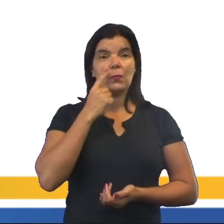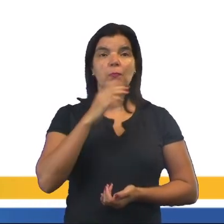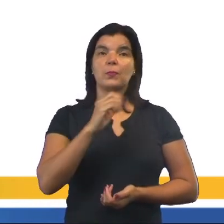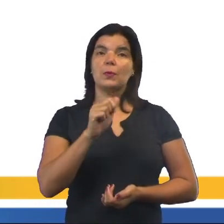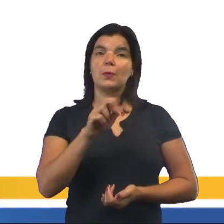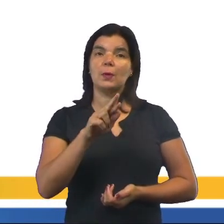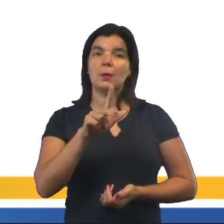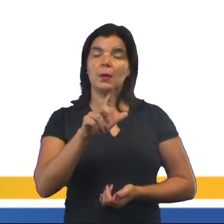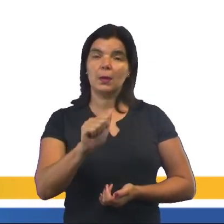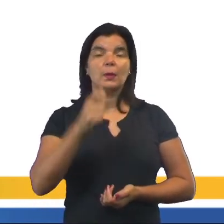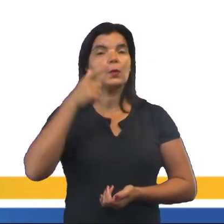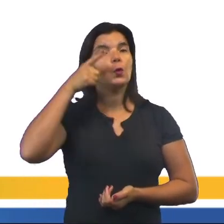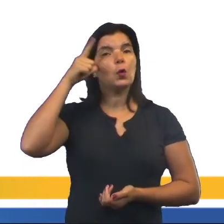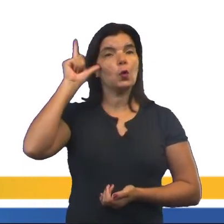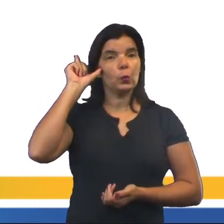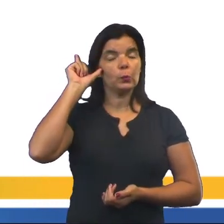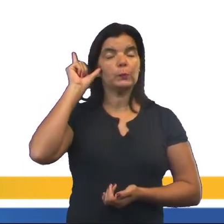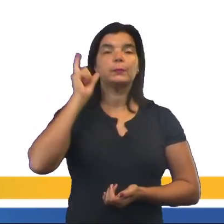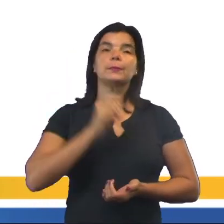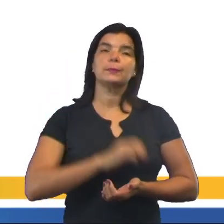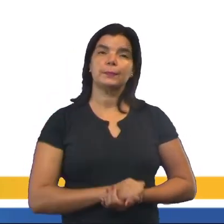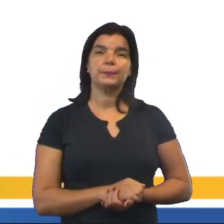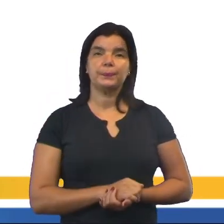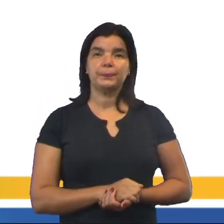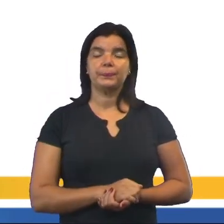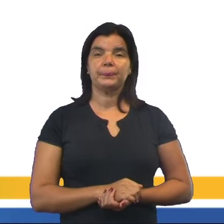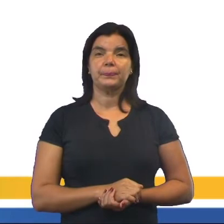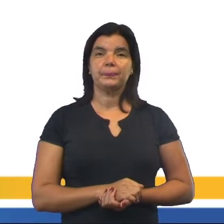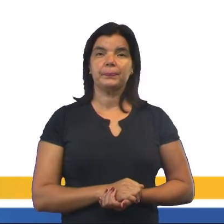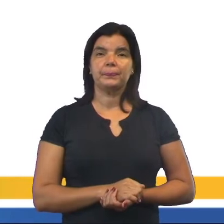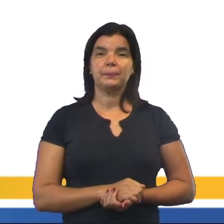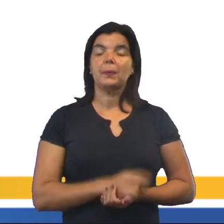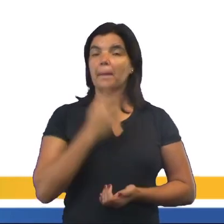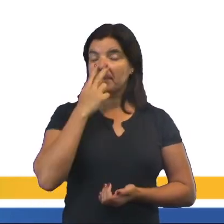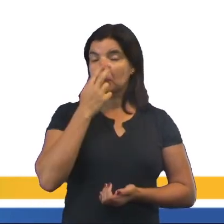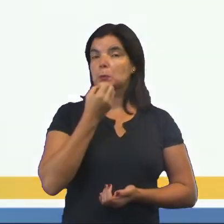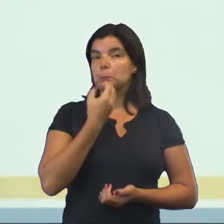Carla ontem. She looks great. Ela parece bem.